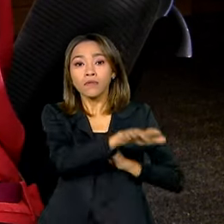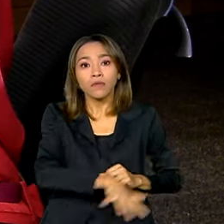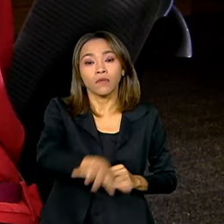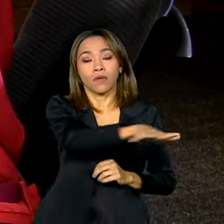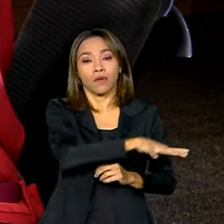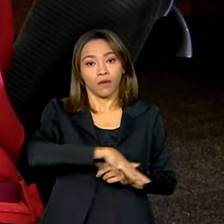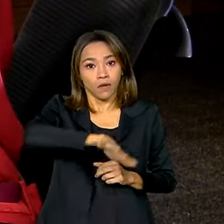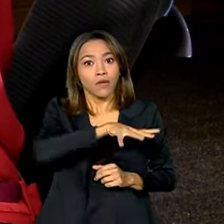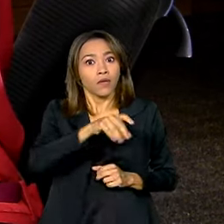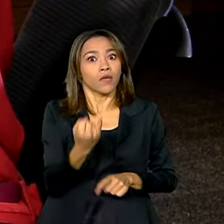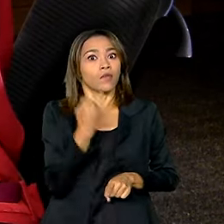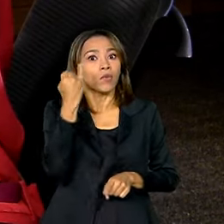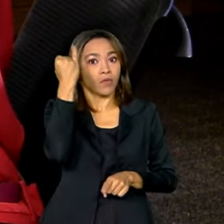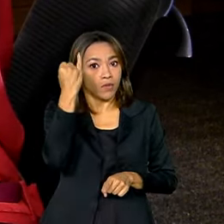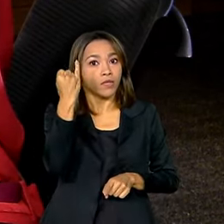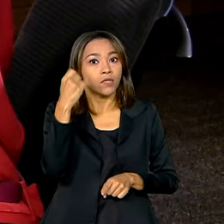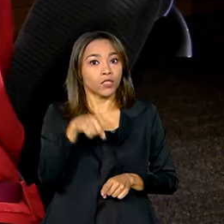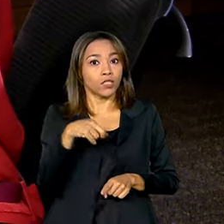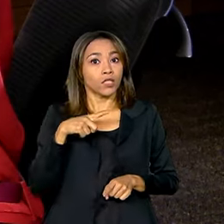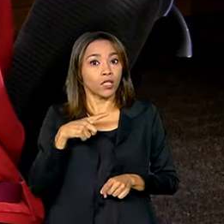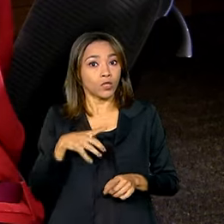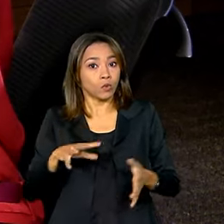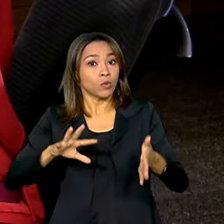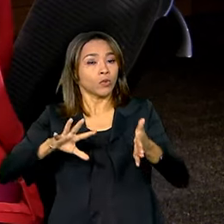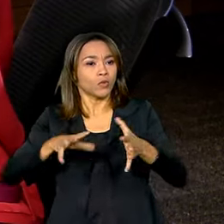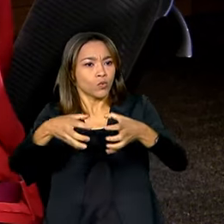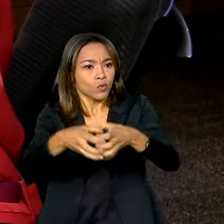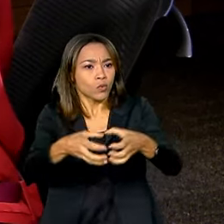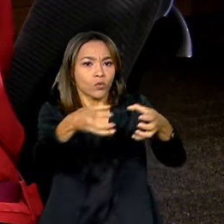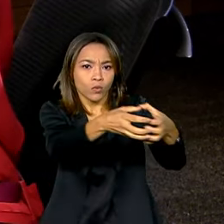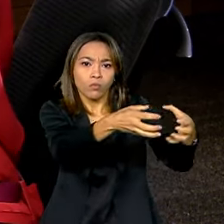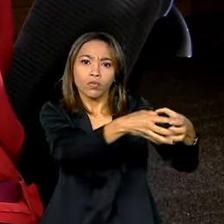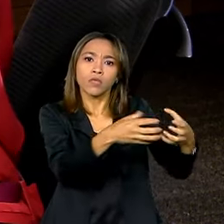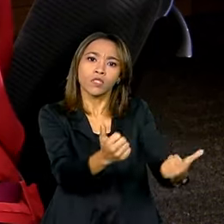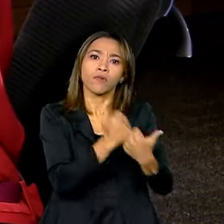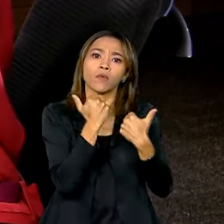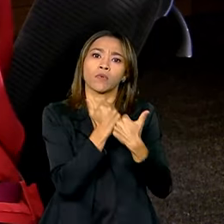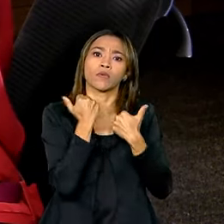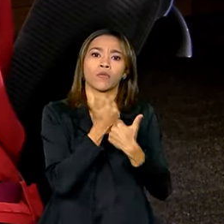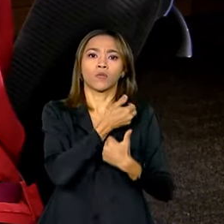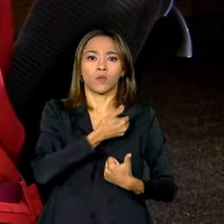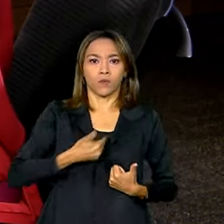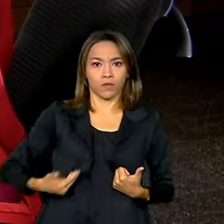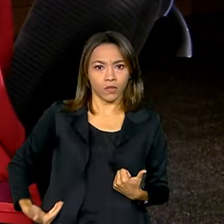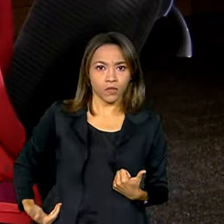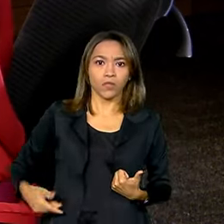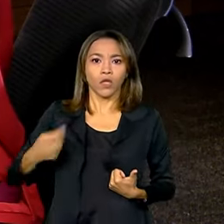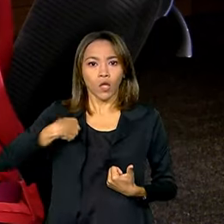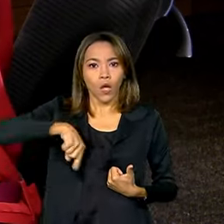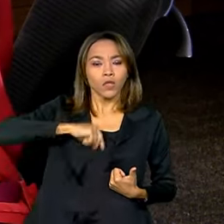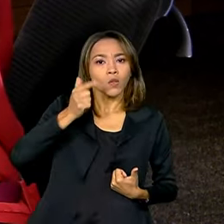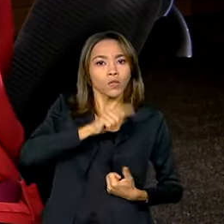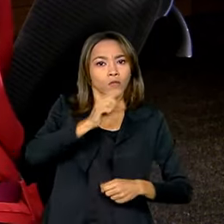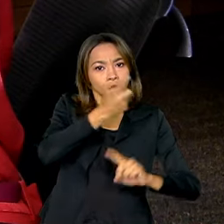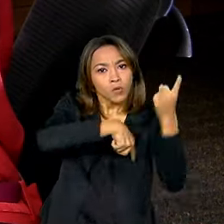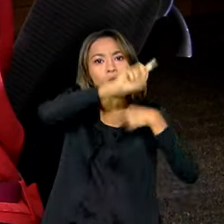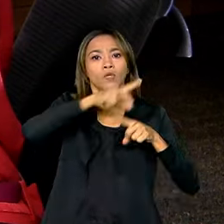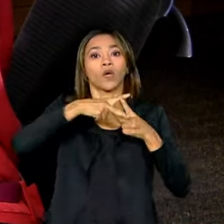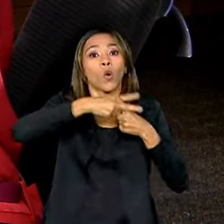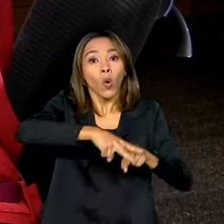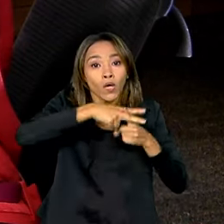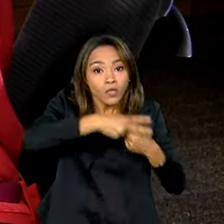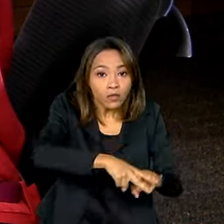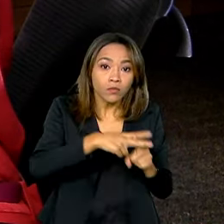destacar de forma importante o Sindip e outras entidades que estiveram ao lado do governo. Nós tivemos sucesso, nós